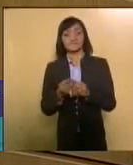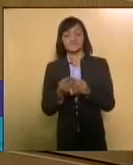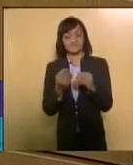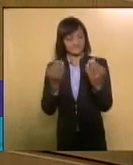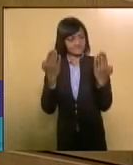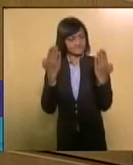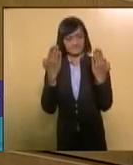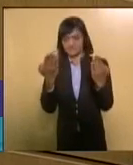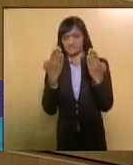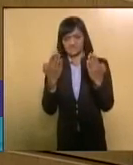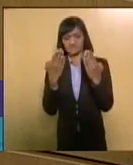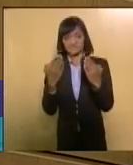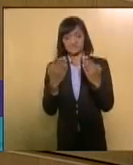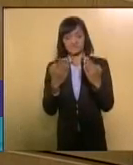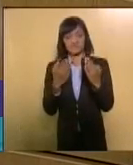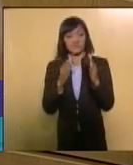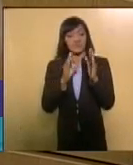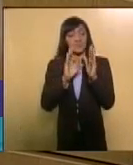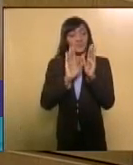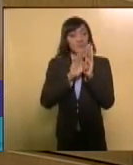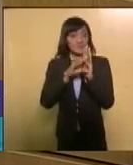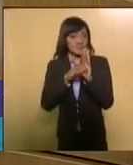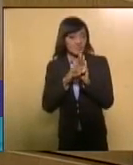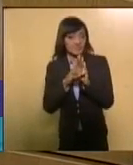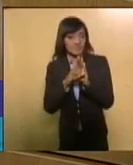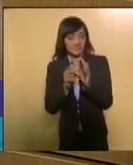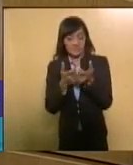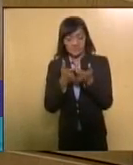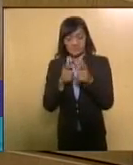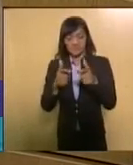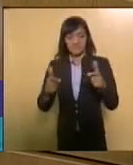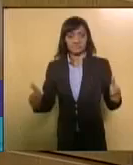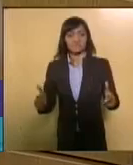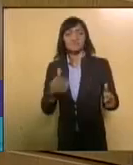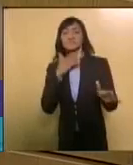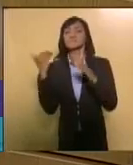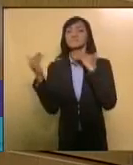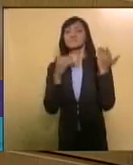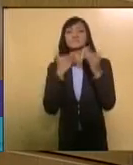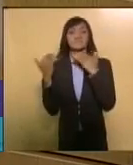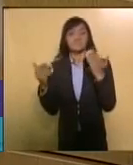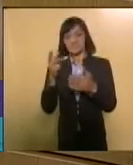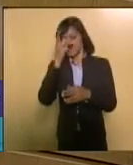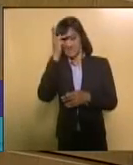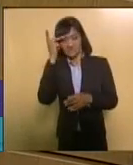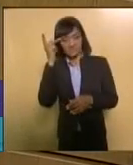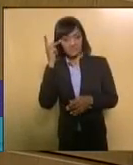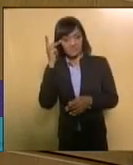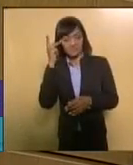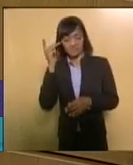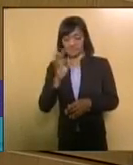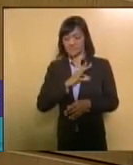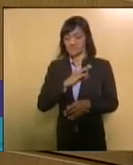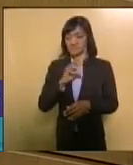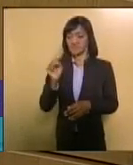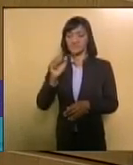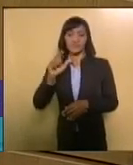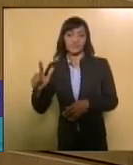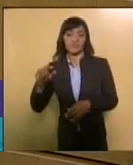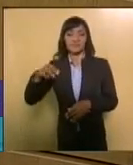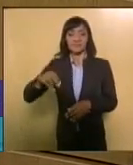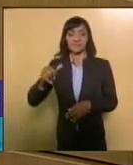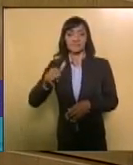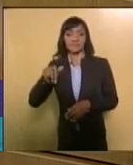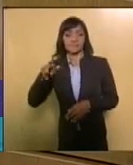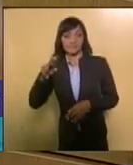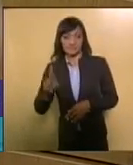comparar com qualquer contexto Esse número é muito alto morre-se muita gente em função de ações das polícias civil e militar só